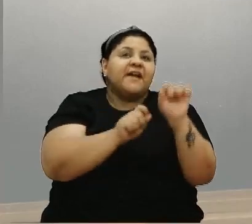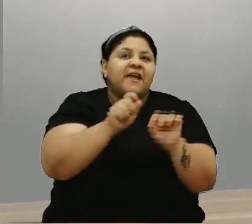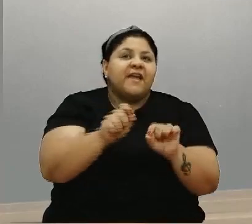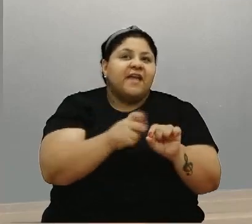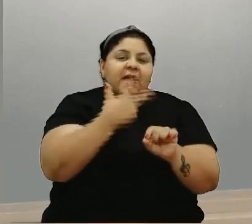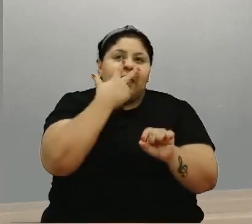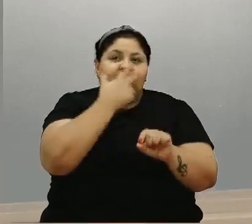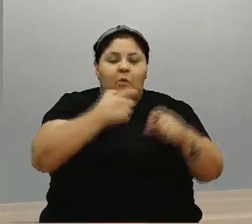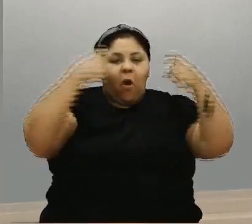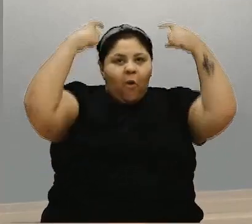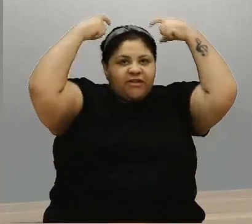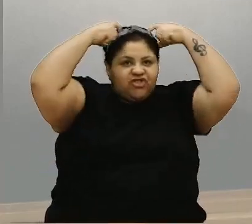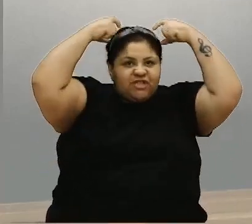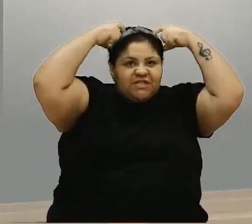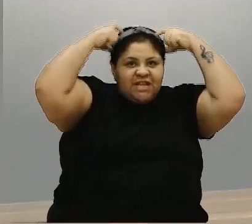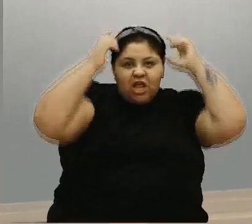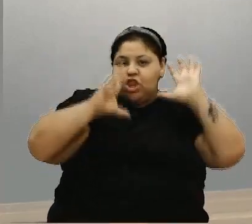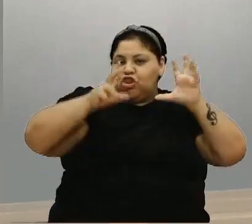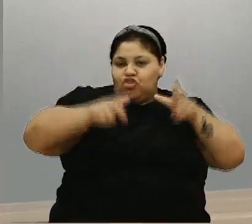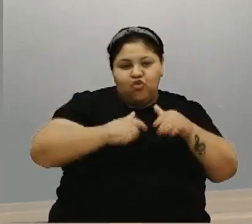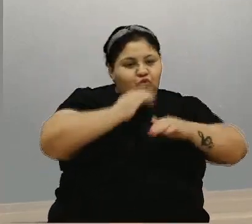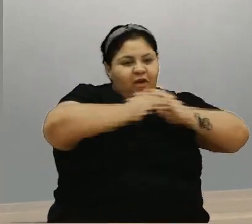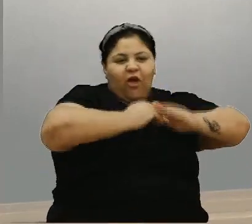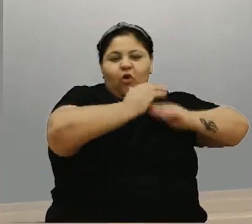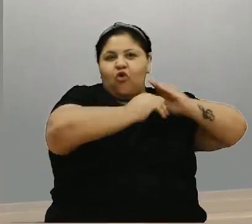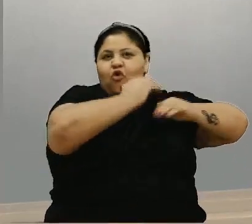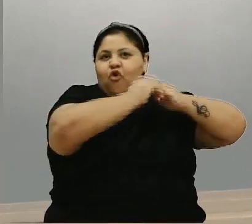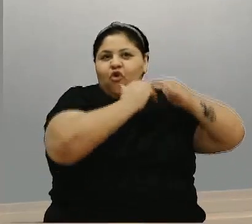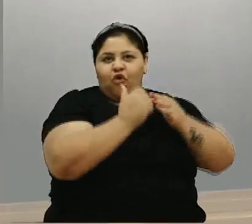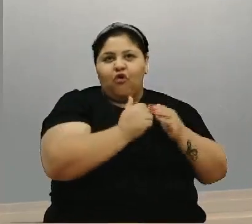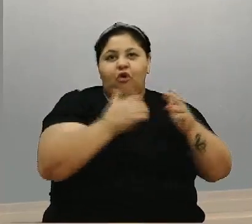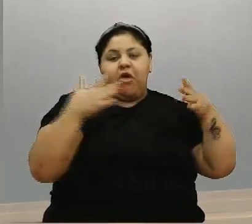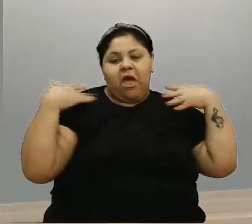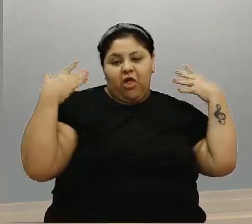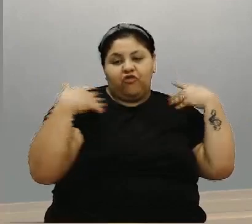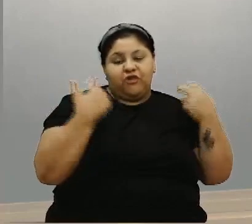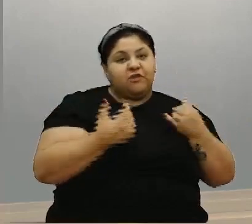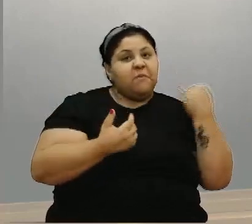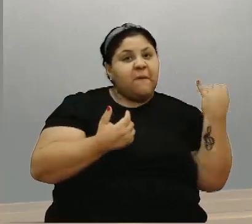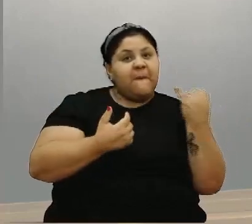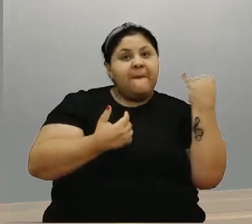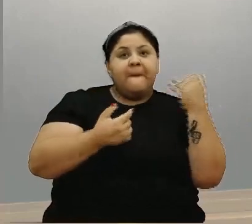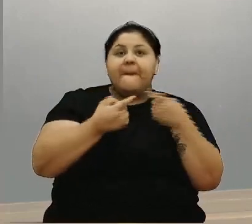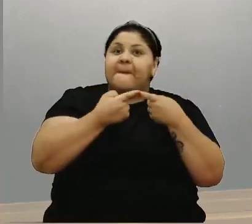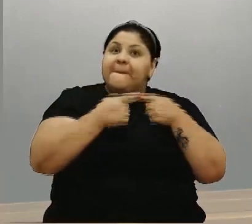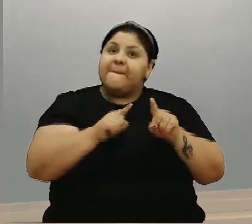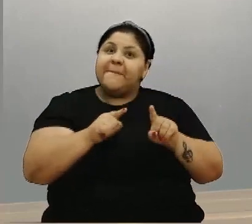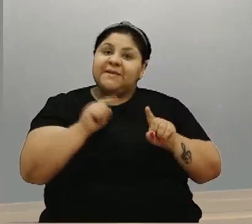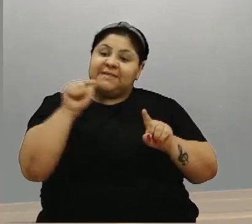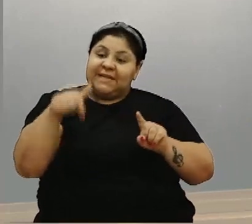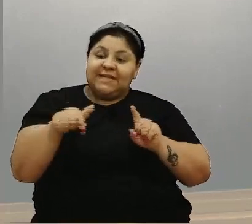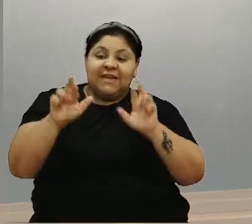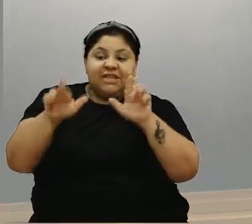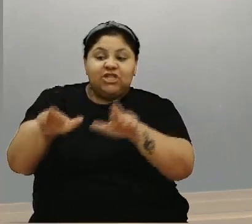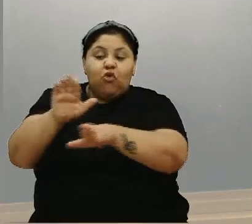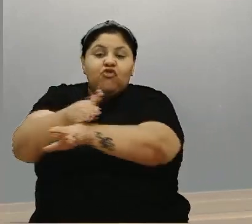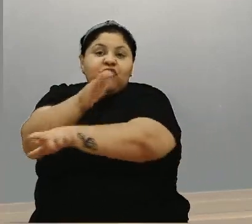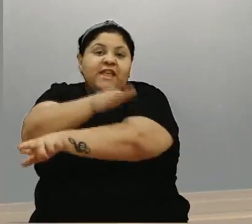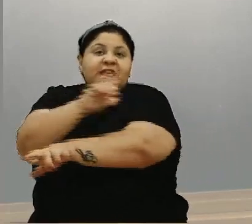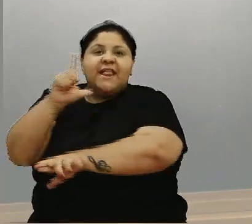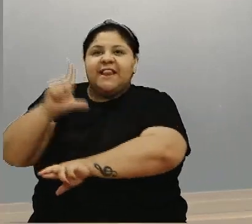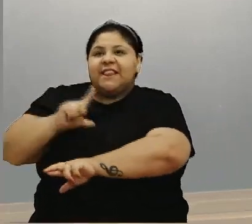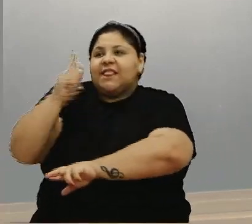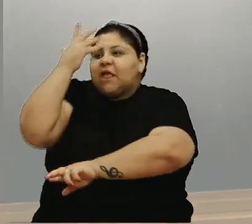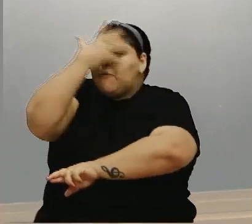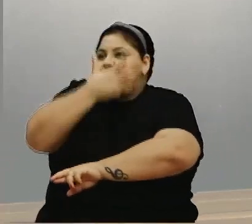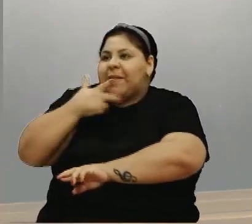Disney, tudo lá é construído, é um turismo importante, mas na nossa região aqui da Serra, nós temos